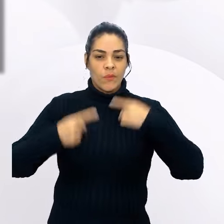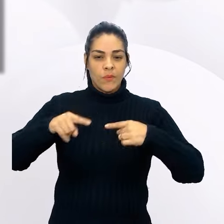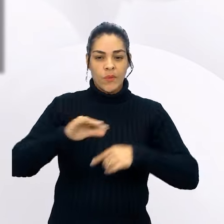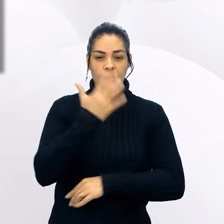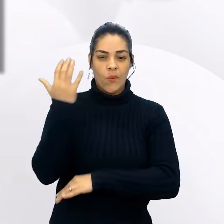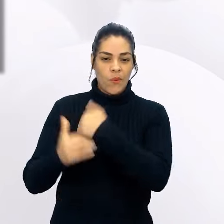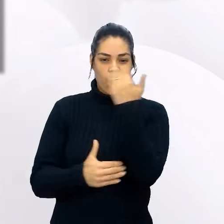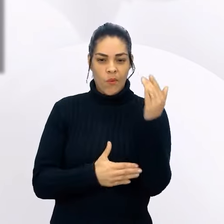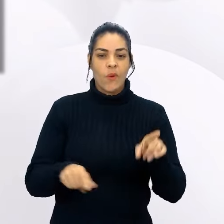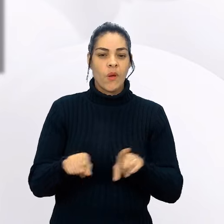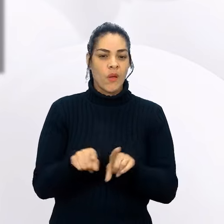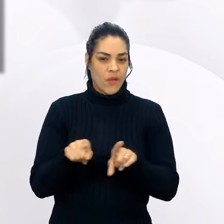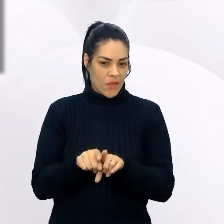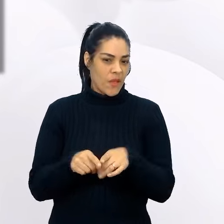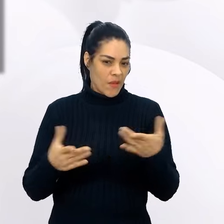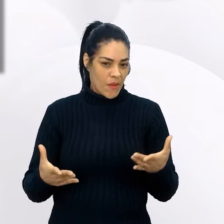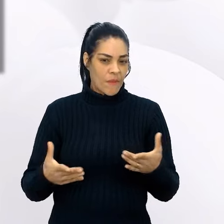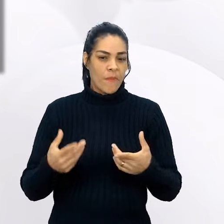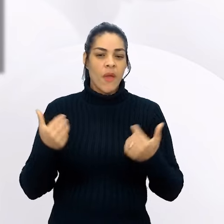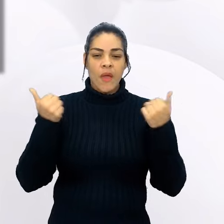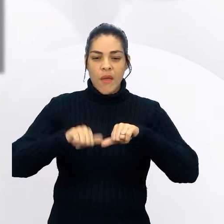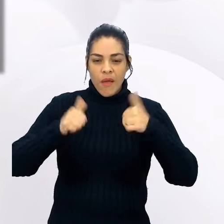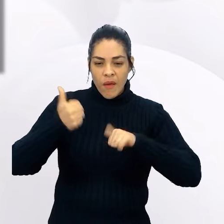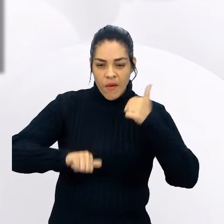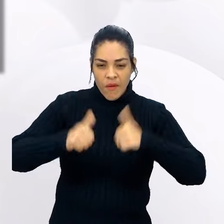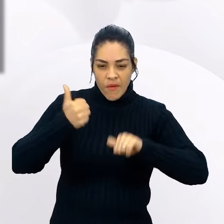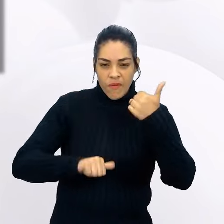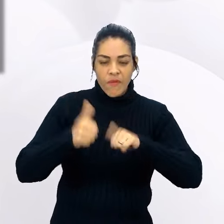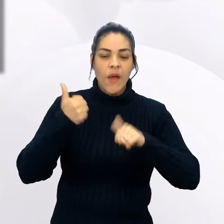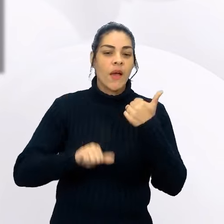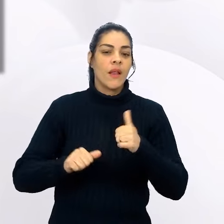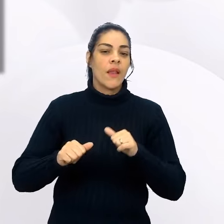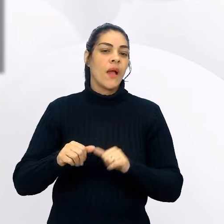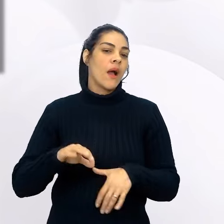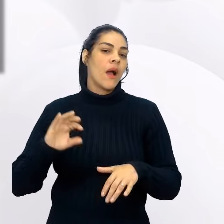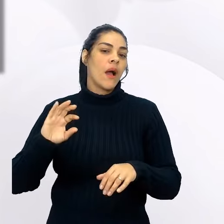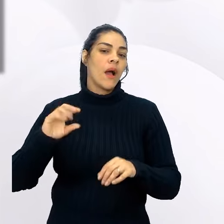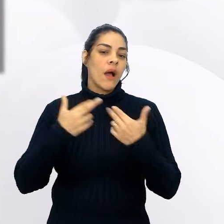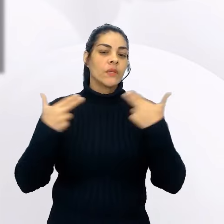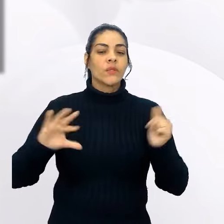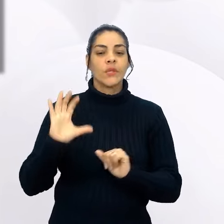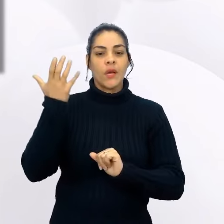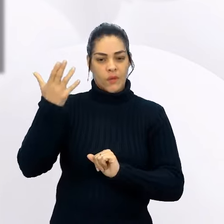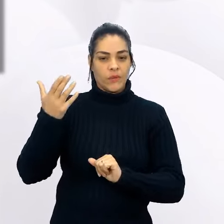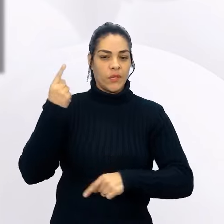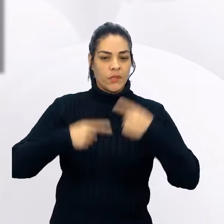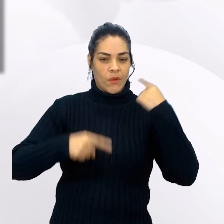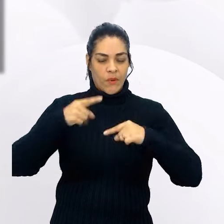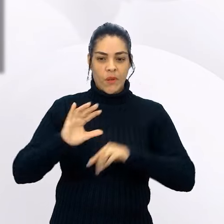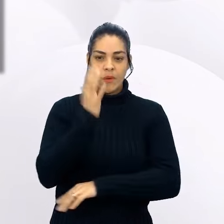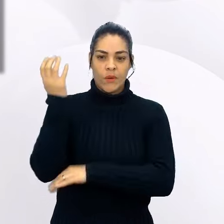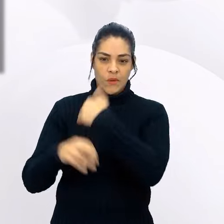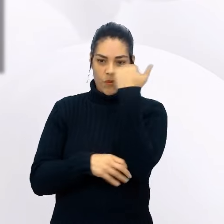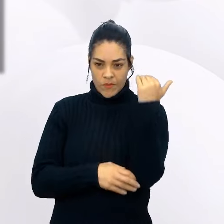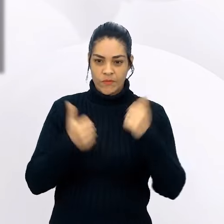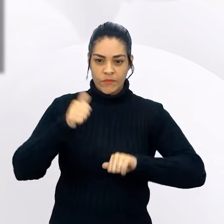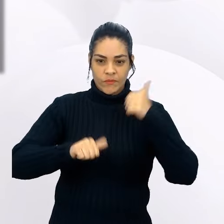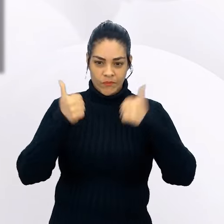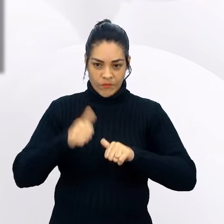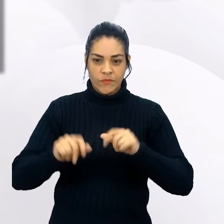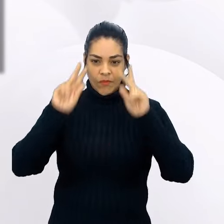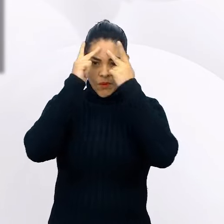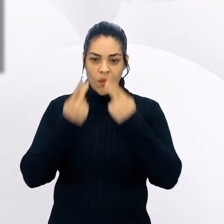de políticas ambientais e avaliar os efeitos da ação humana e das políticas ambientais para garantir a sustentabilidade do